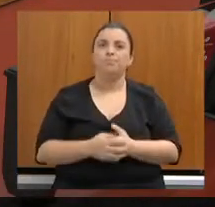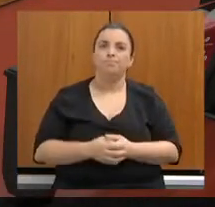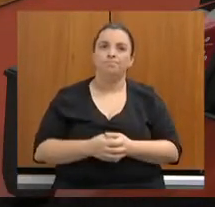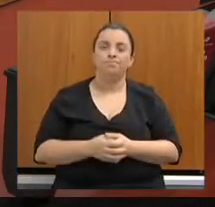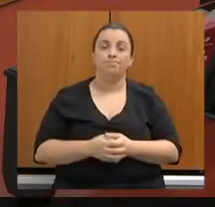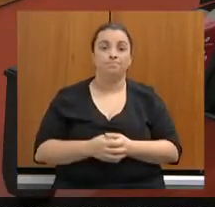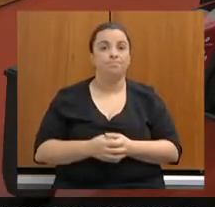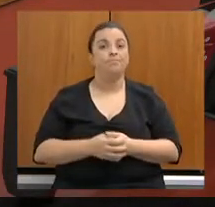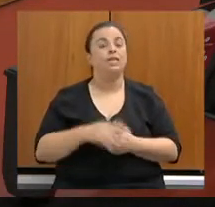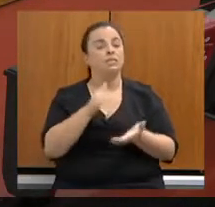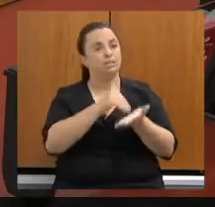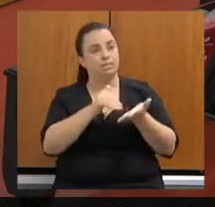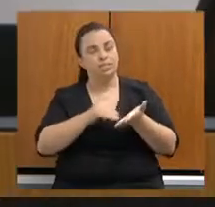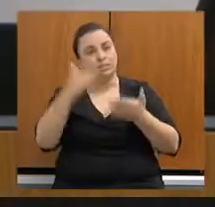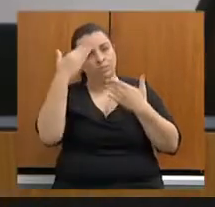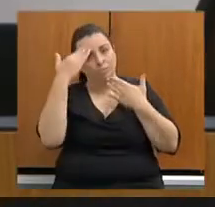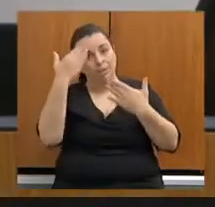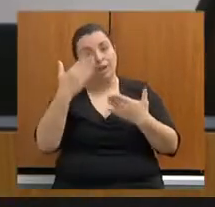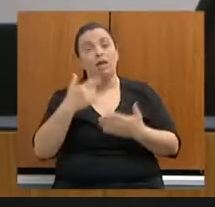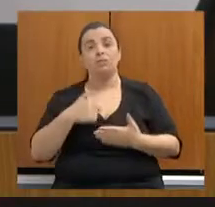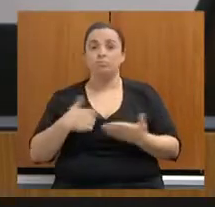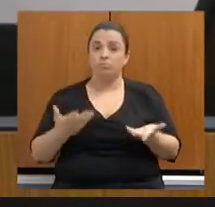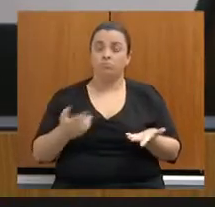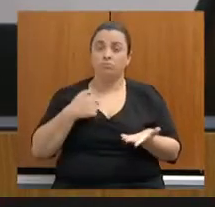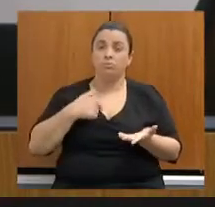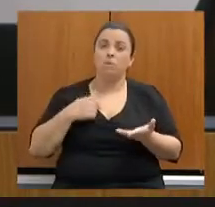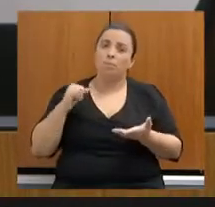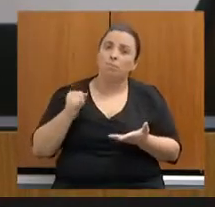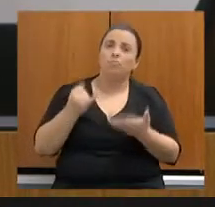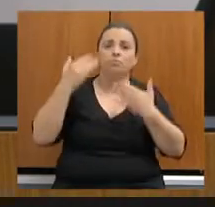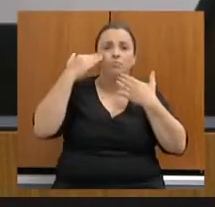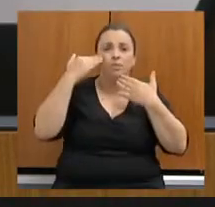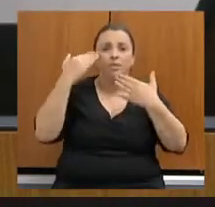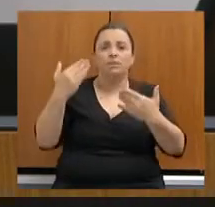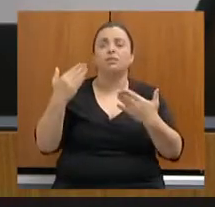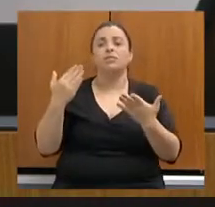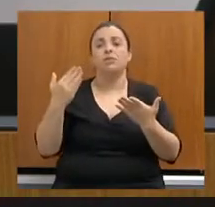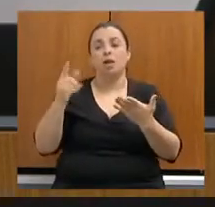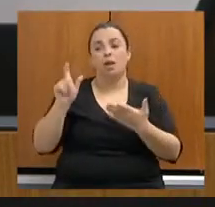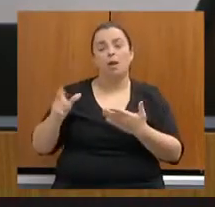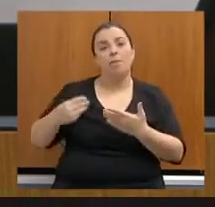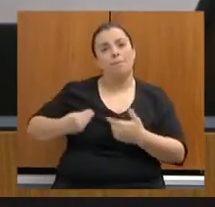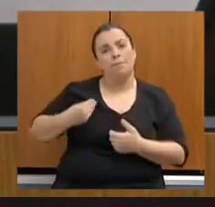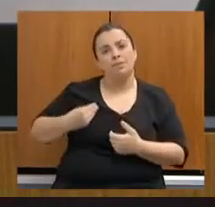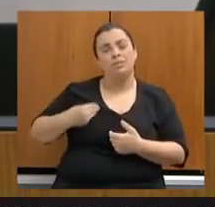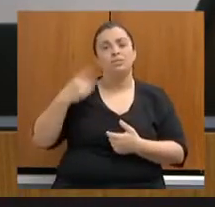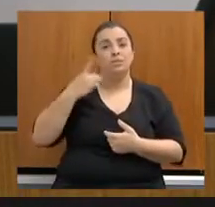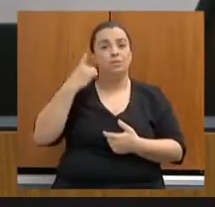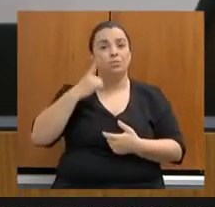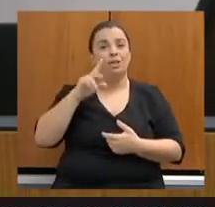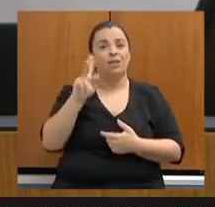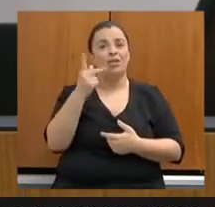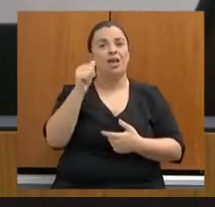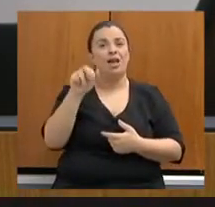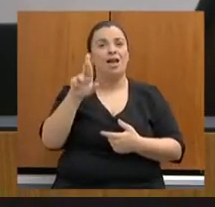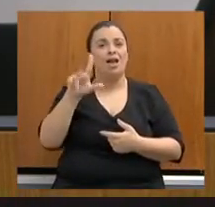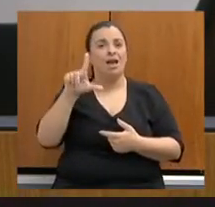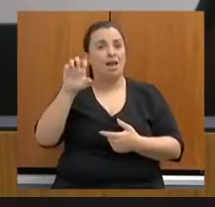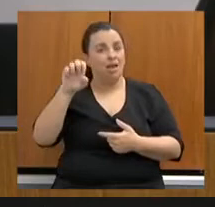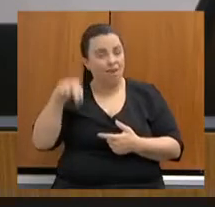tá ligado secretária eu aproveito a oportunidade para agradecer a presença do nosso querido Deputado Arlen